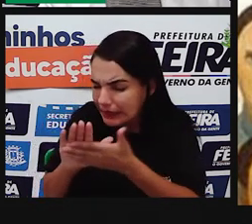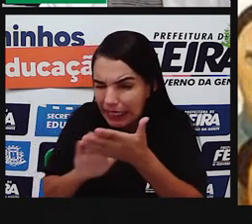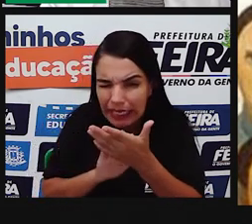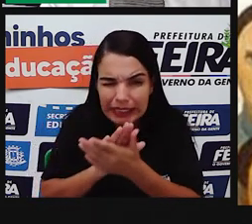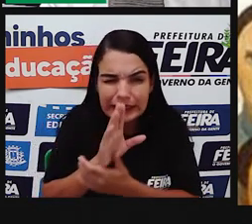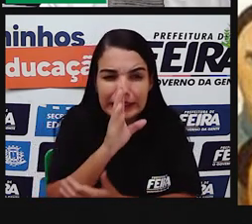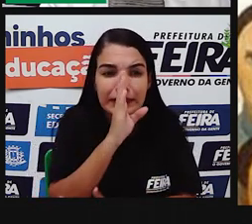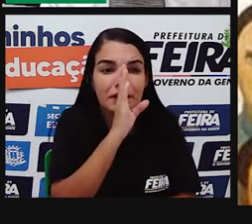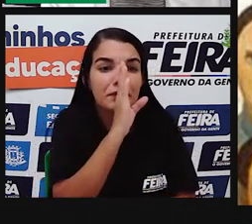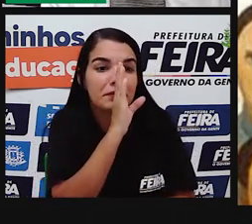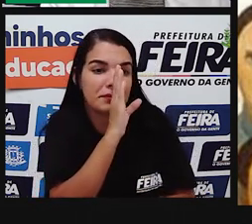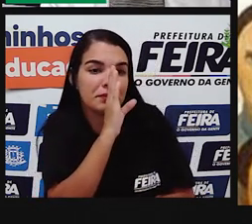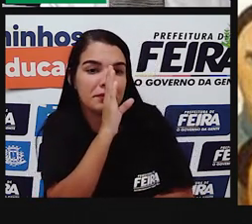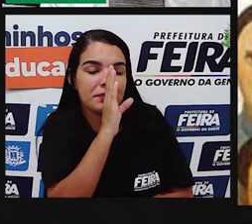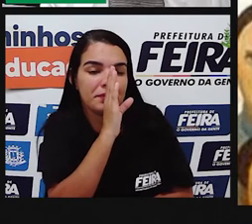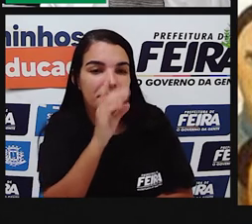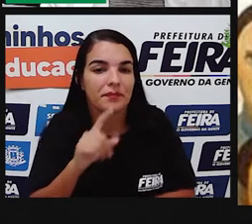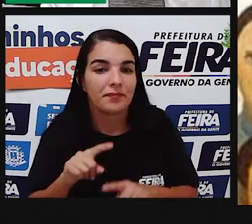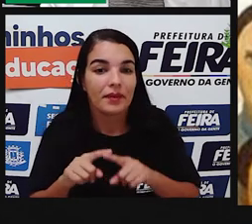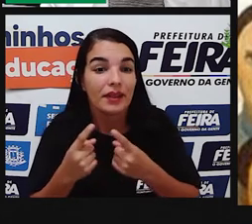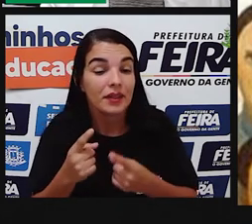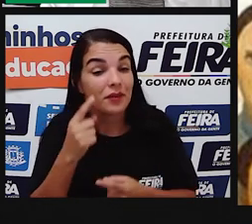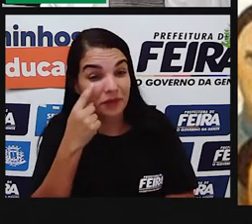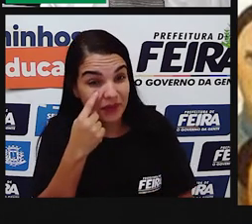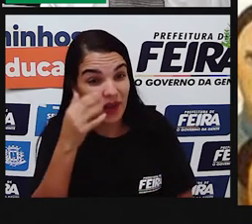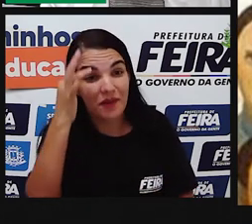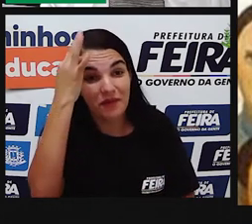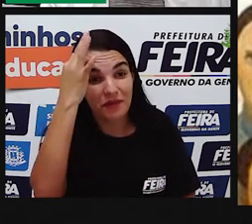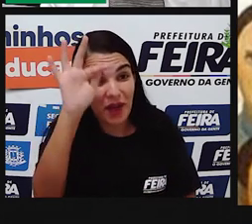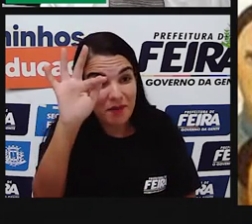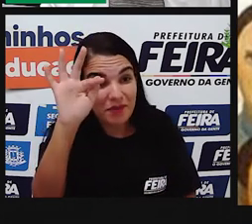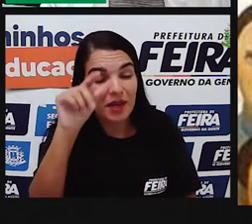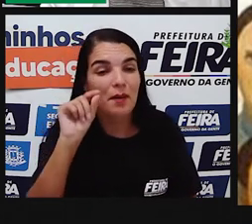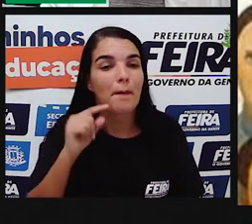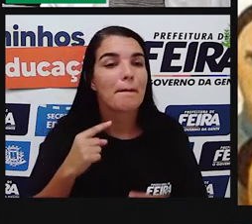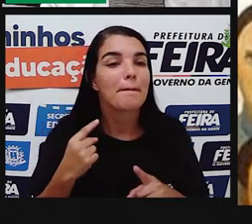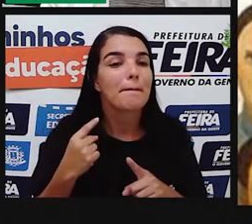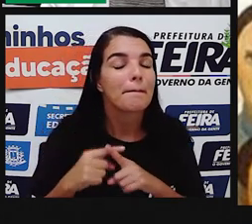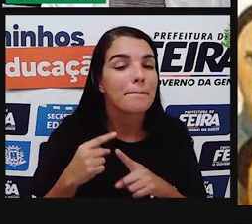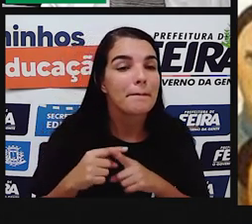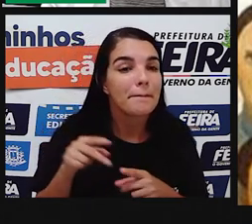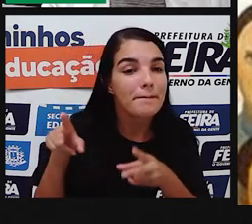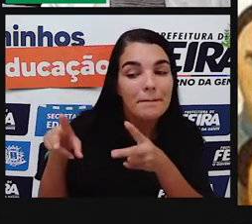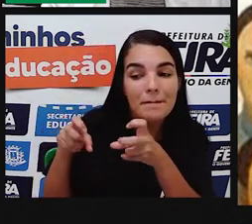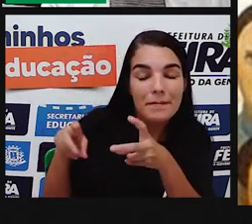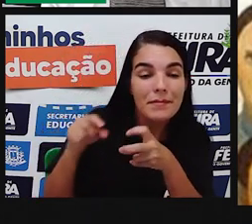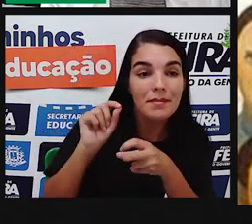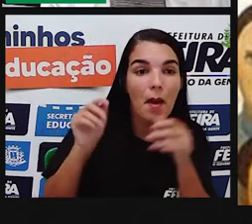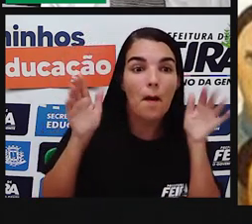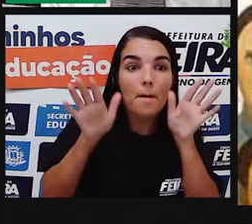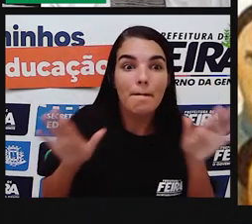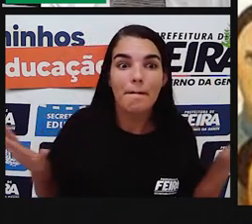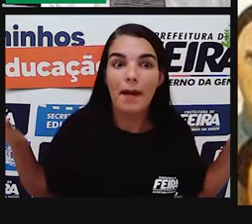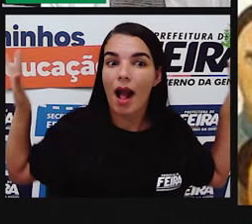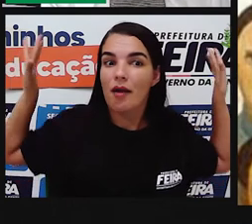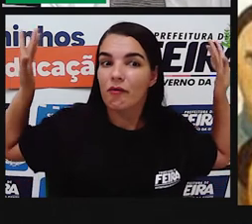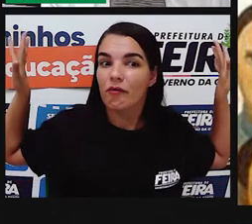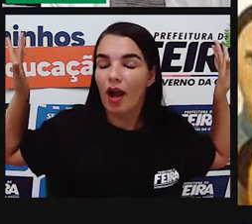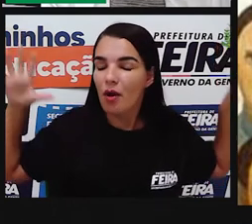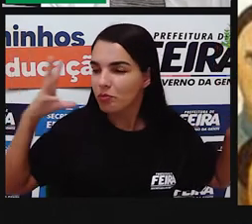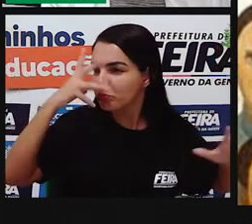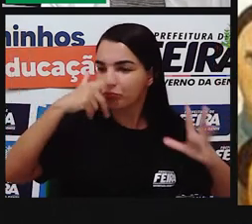nenhuma. Então, nessa historinha, nessa fábula, nós percebemos que o pavão,